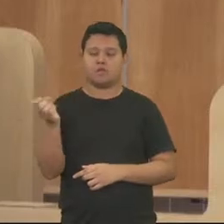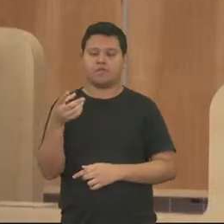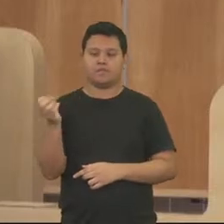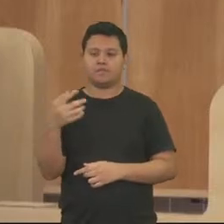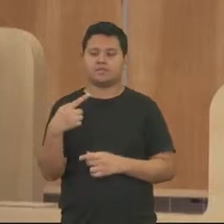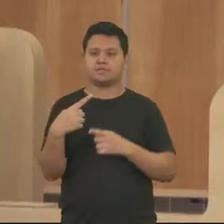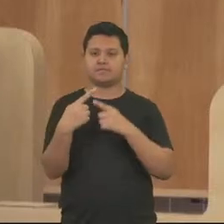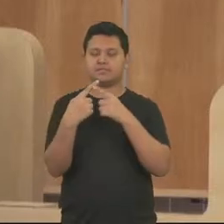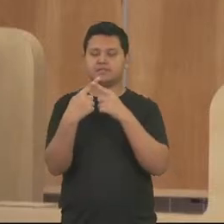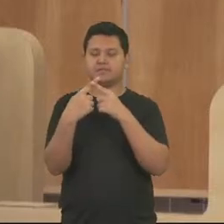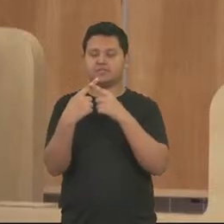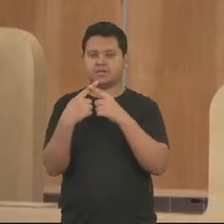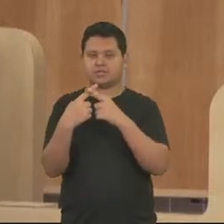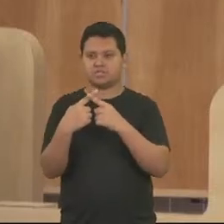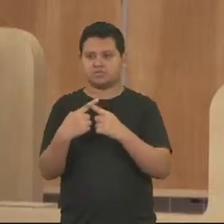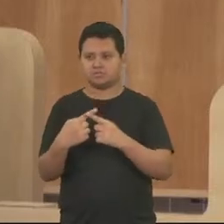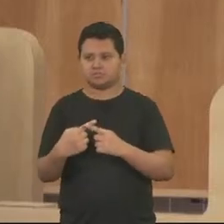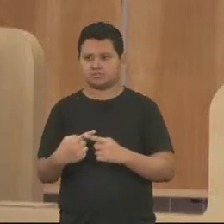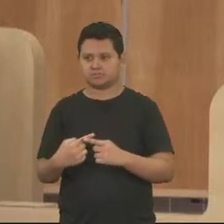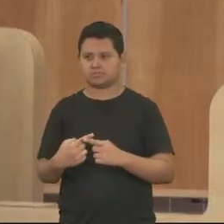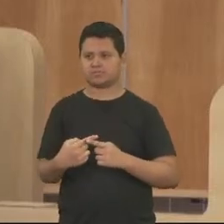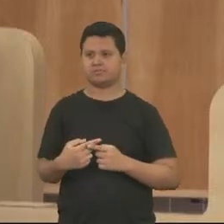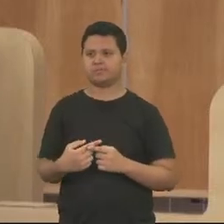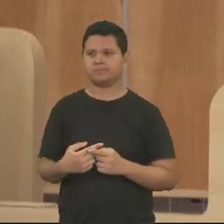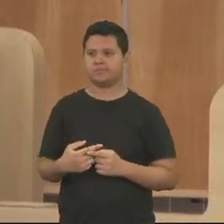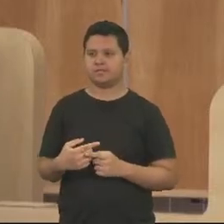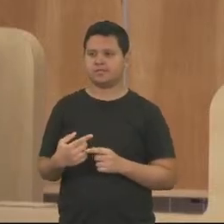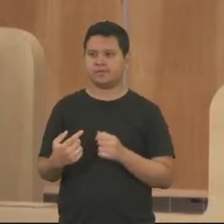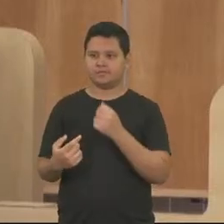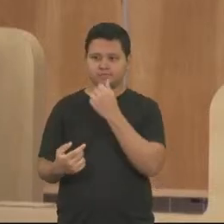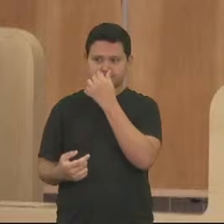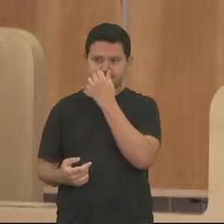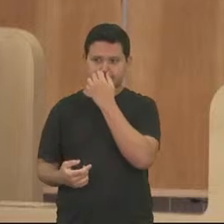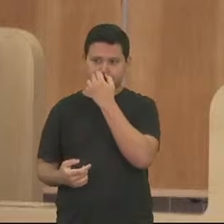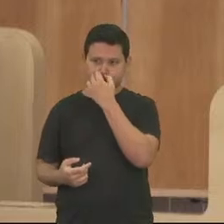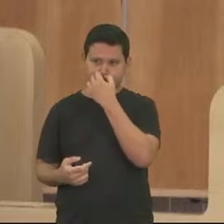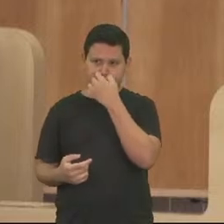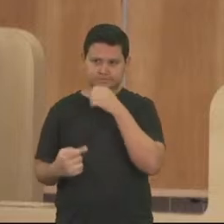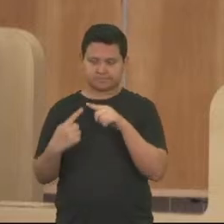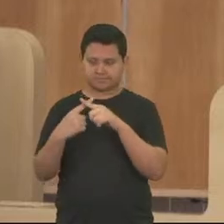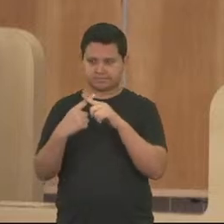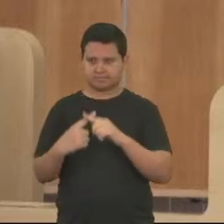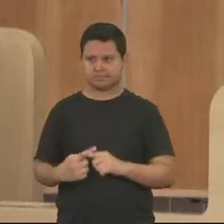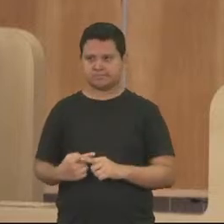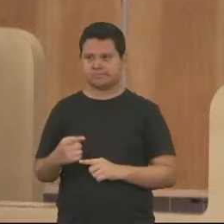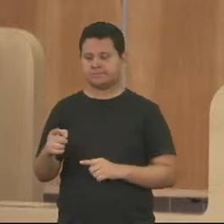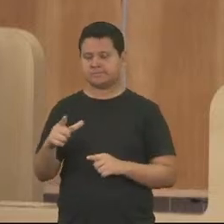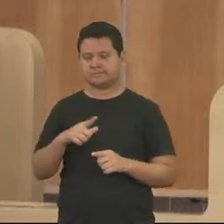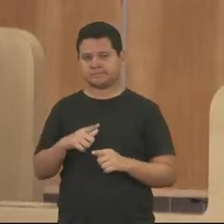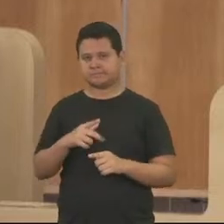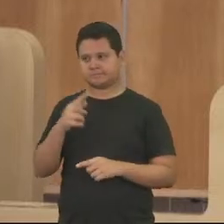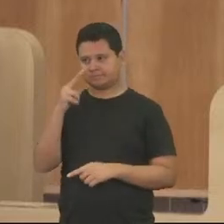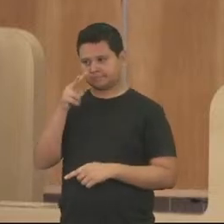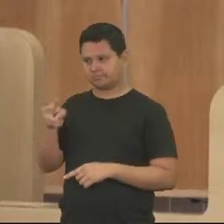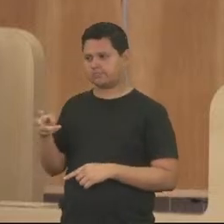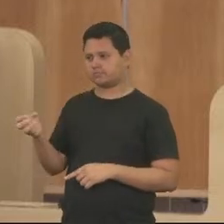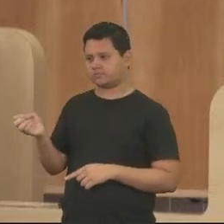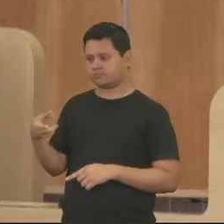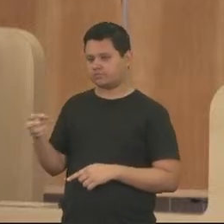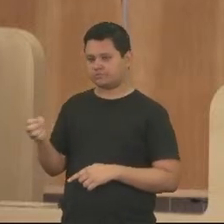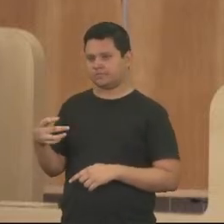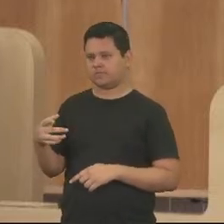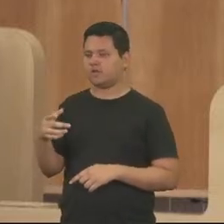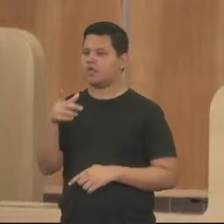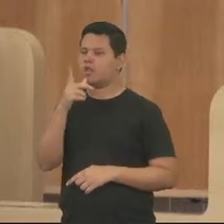dos bebedouros. Estava conversando até com o vereador Sulfarne, e recordando aqui do meu primeiro mandato, em